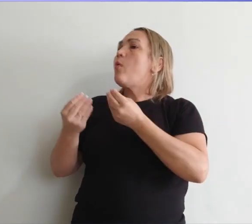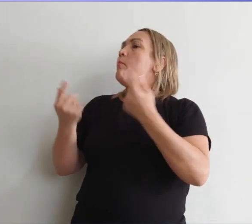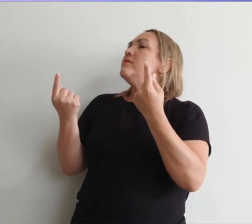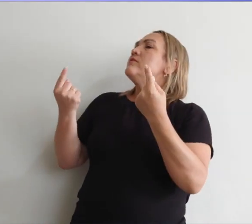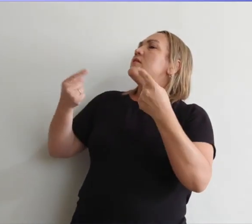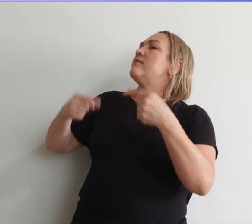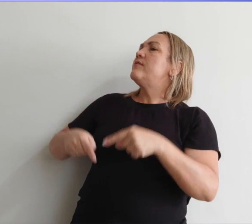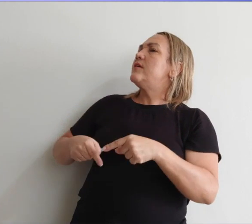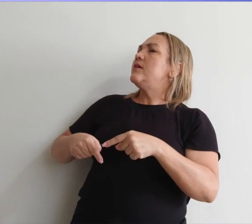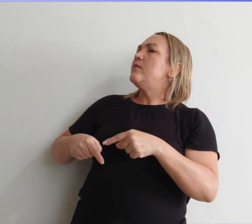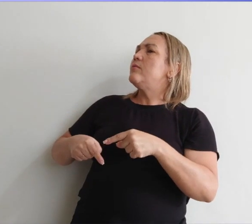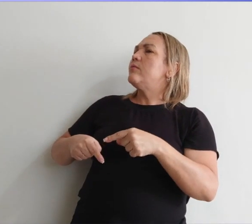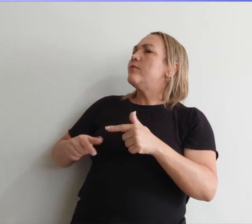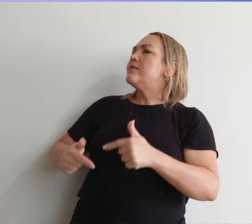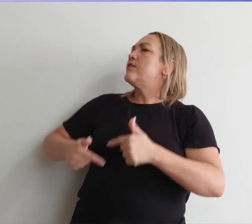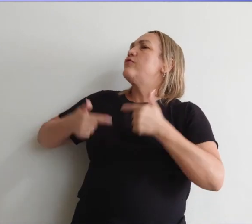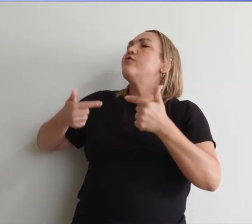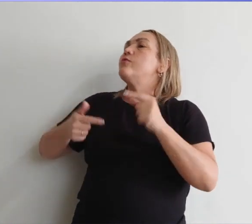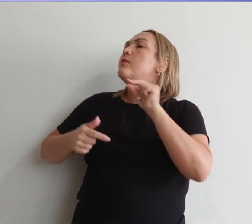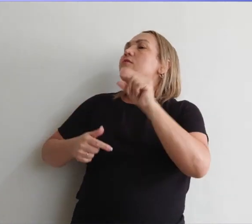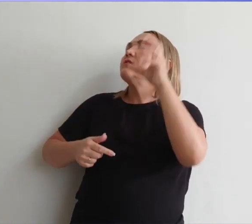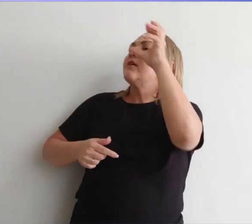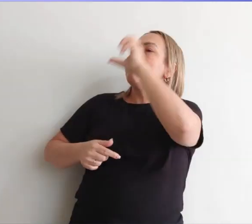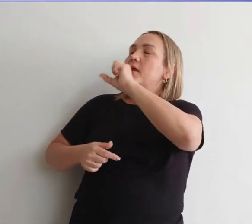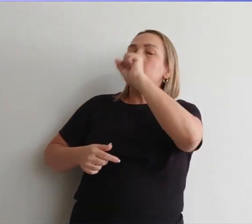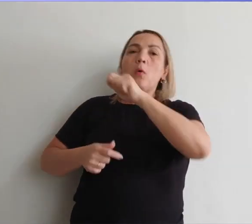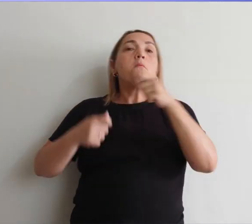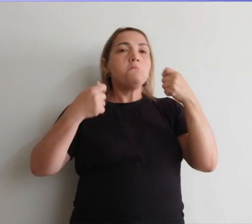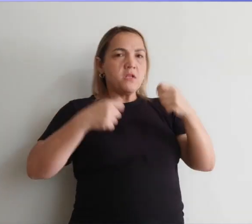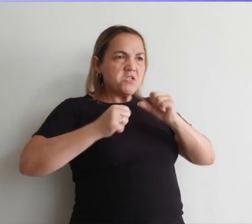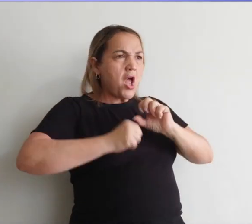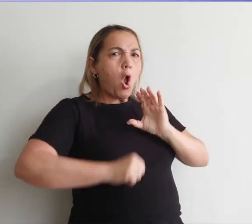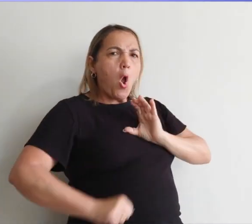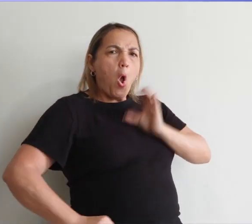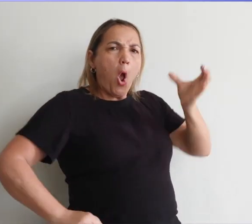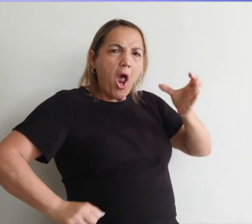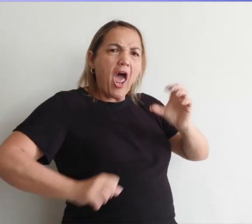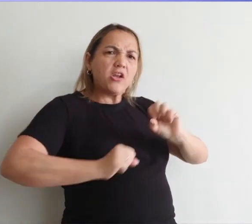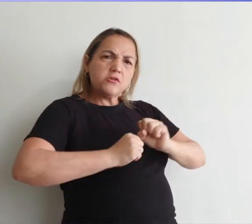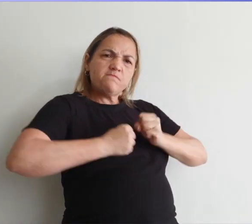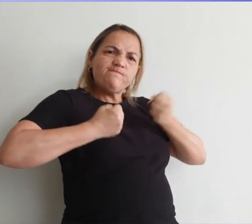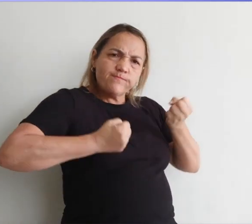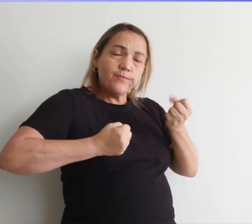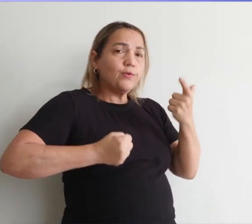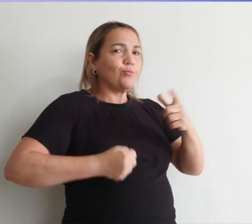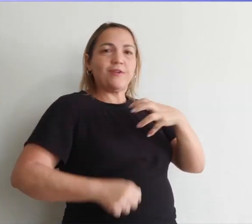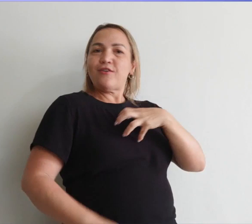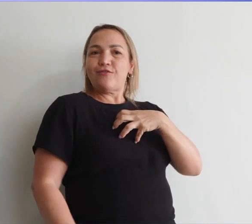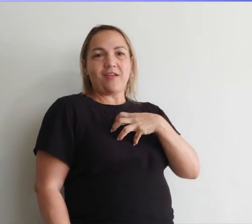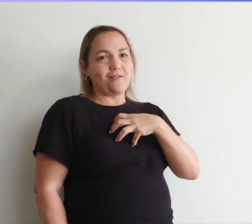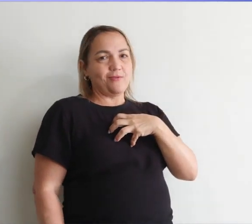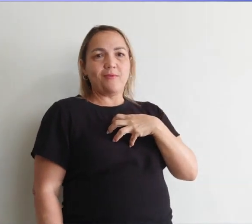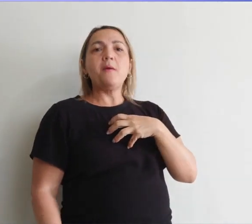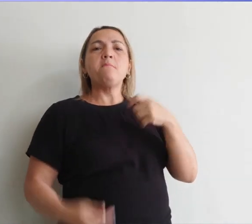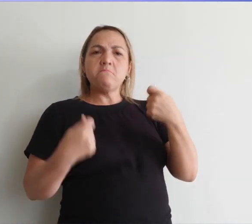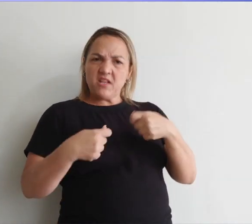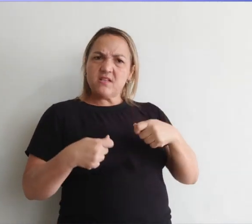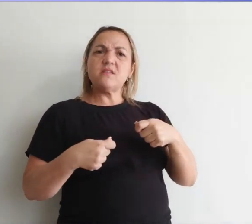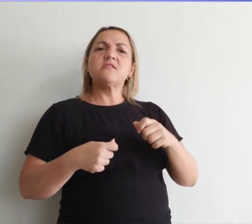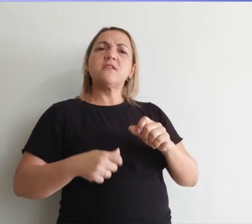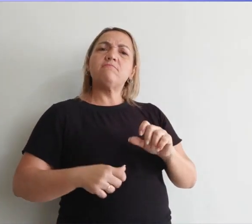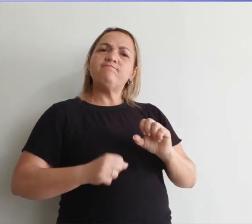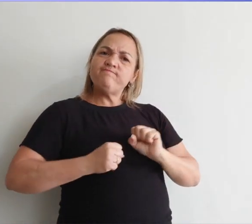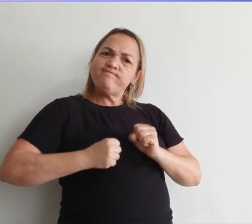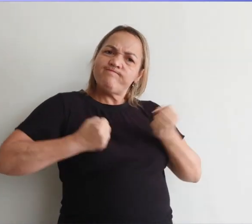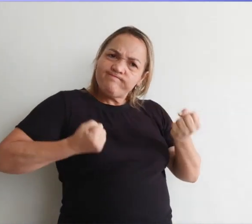esses desafios e lições que você aprendeu com isso? Tem que enfrentar. Não tem jeito. É aquela história. Tem que